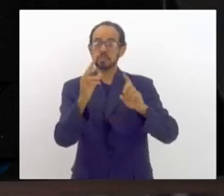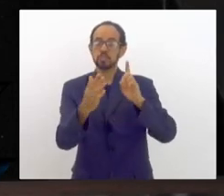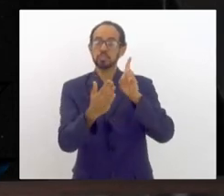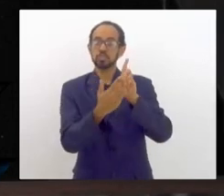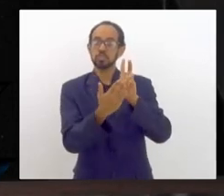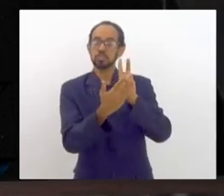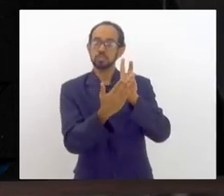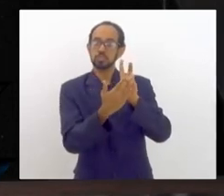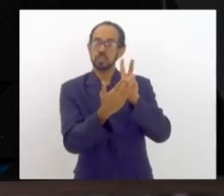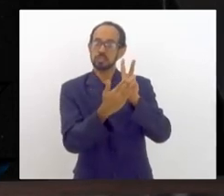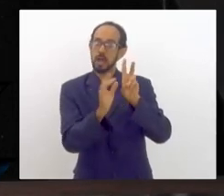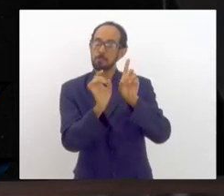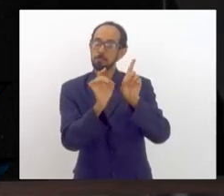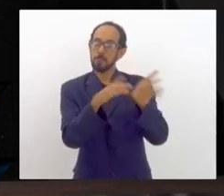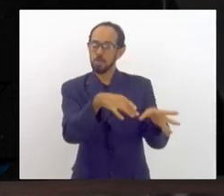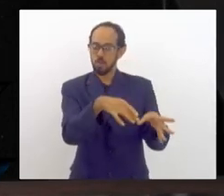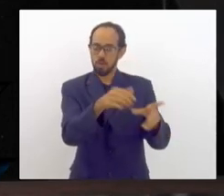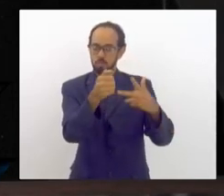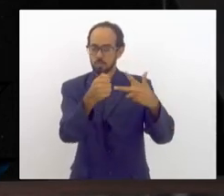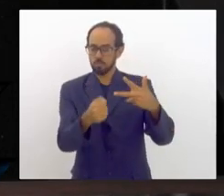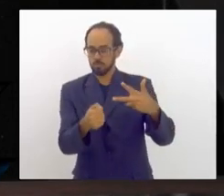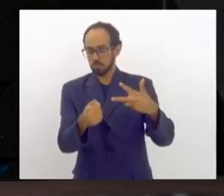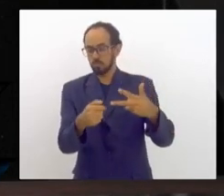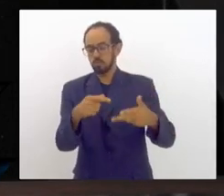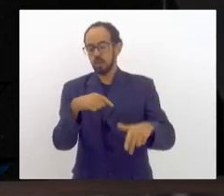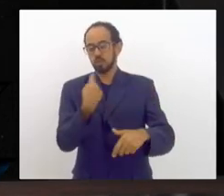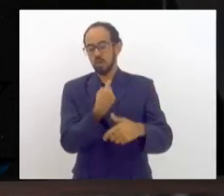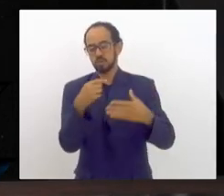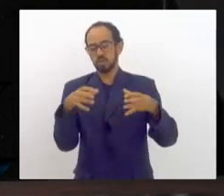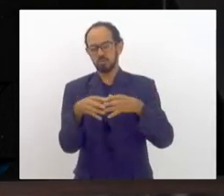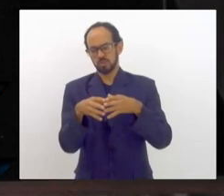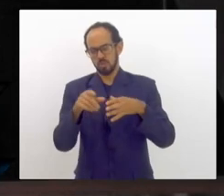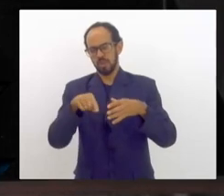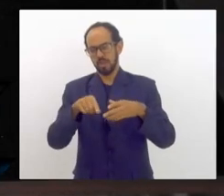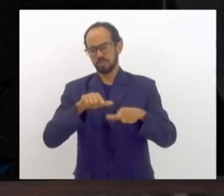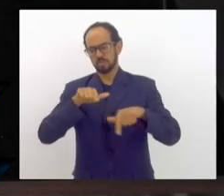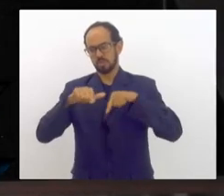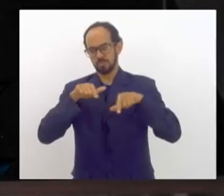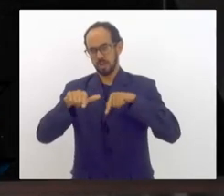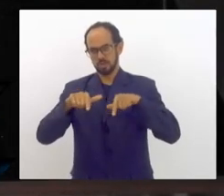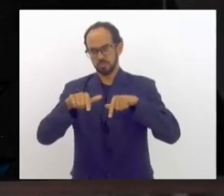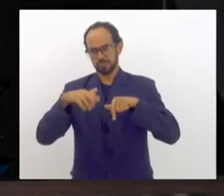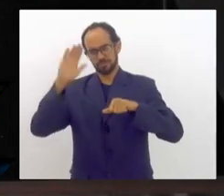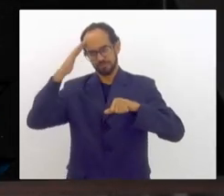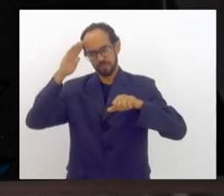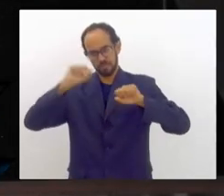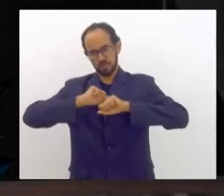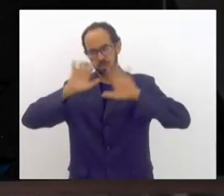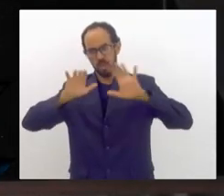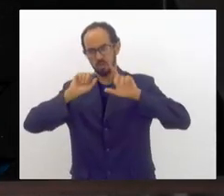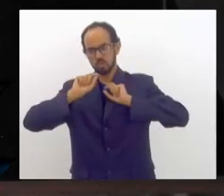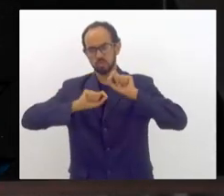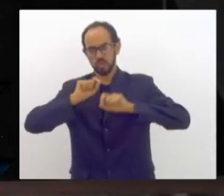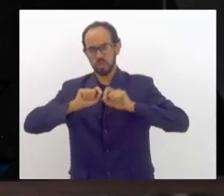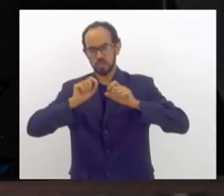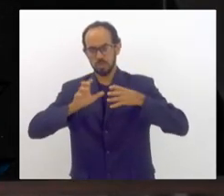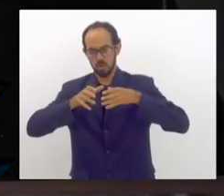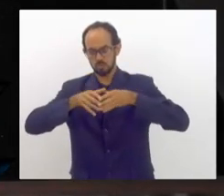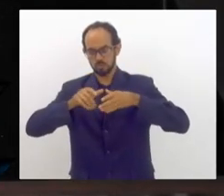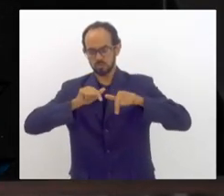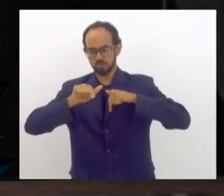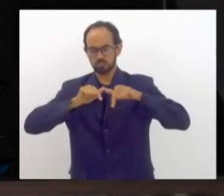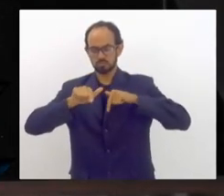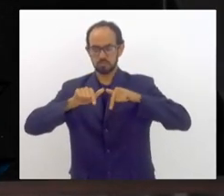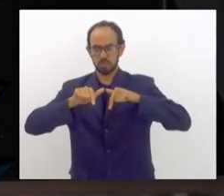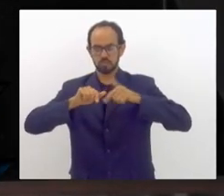Então, a nossa comissão é uma comissão de trabalho. Entendendo que uma comissão de trabalho é uma comissão que vai ser